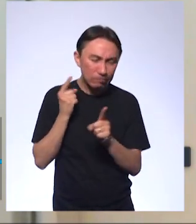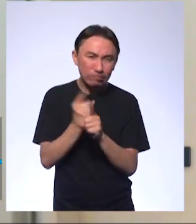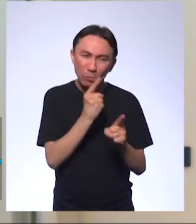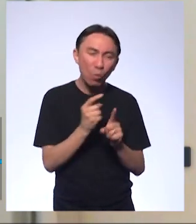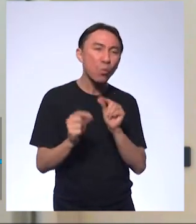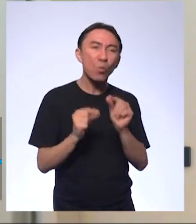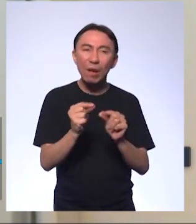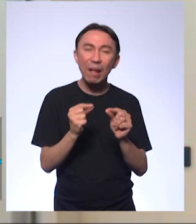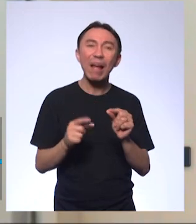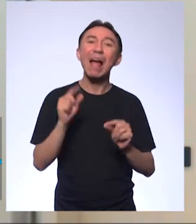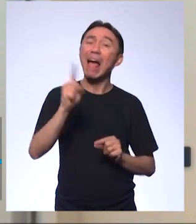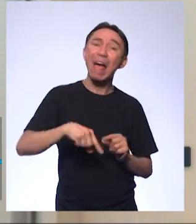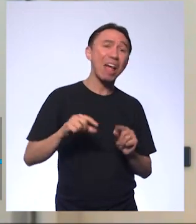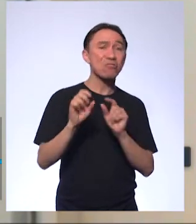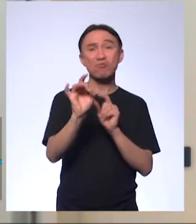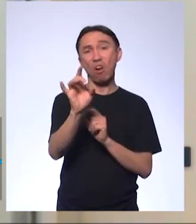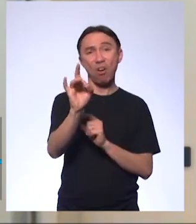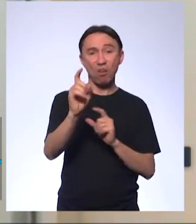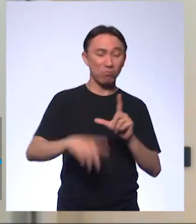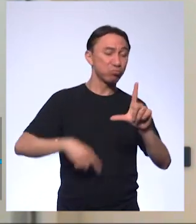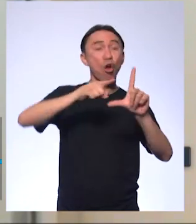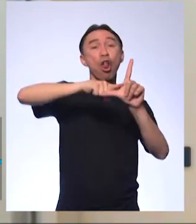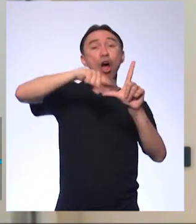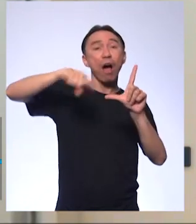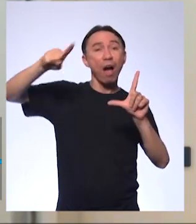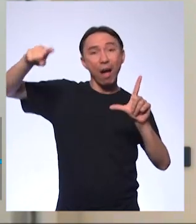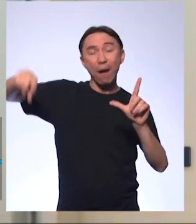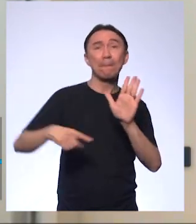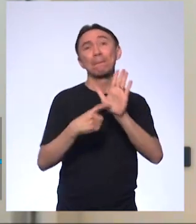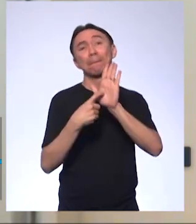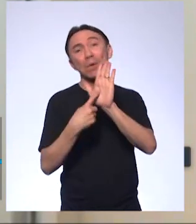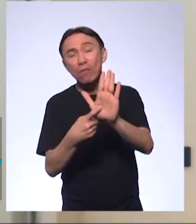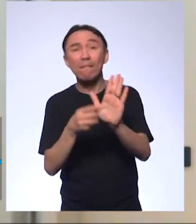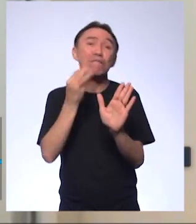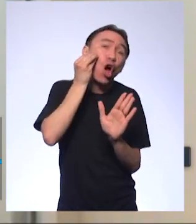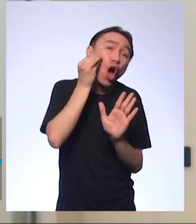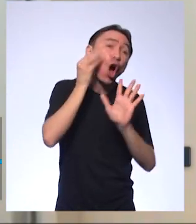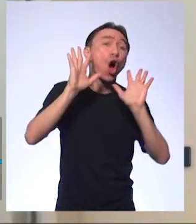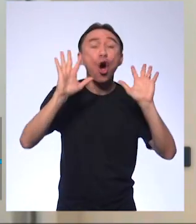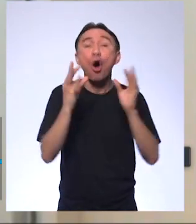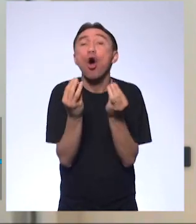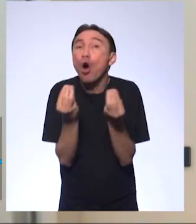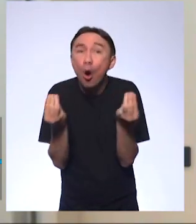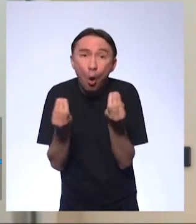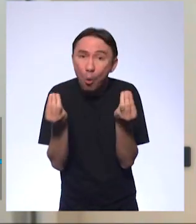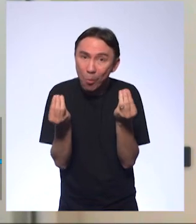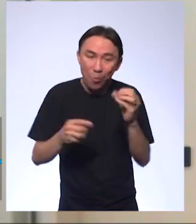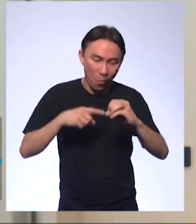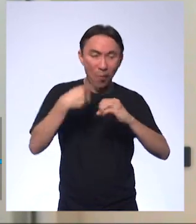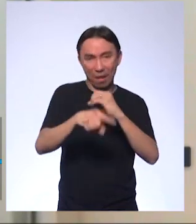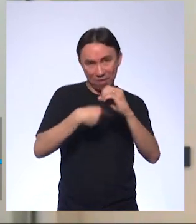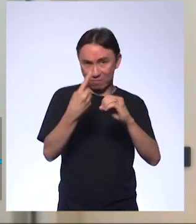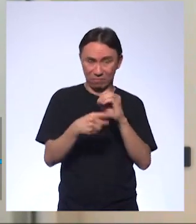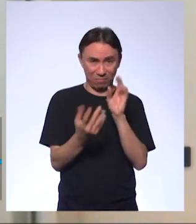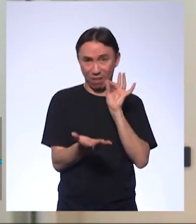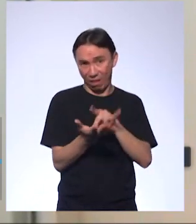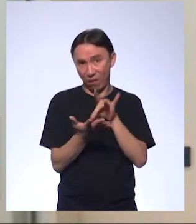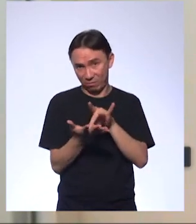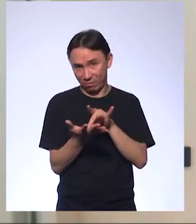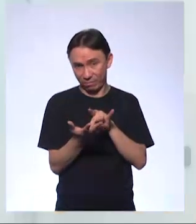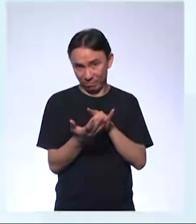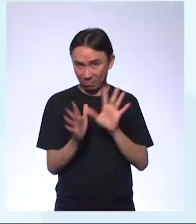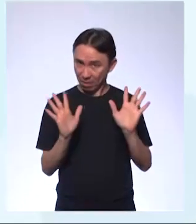Mas os modelos, eles fazem o quê? Eles utilizam características que os cientistas encontraram através dos seus experimentos, dos seus